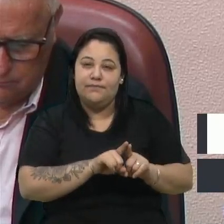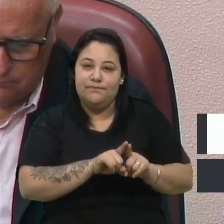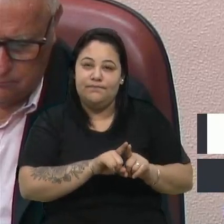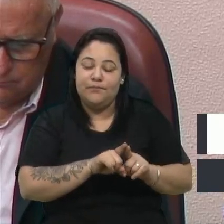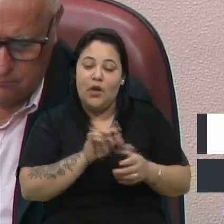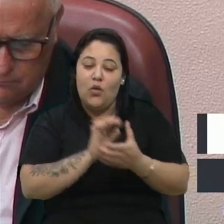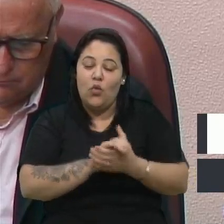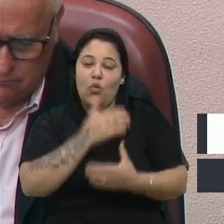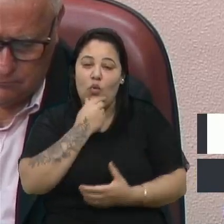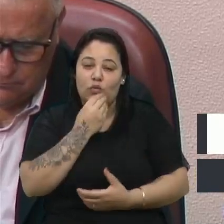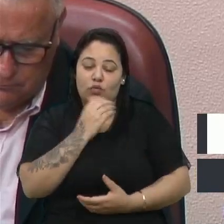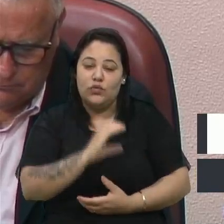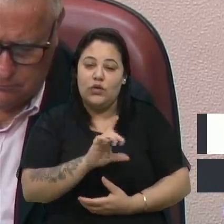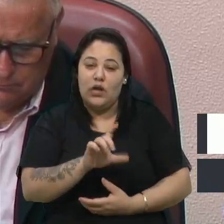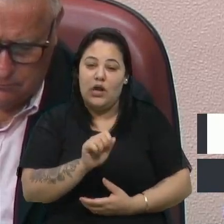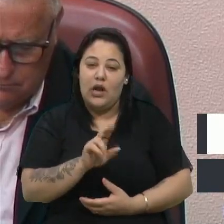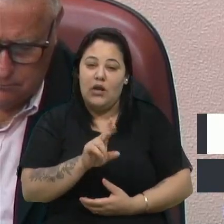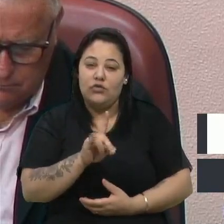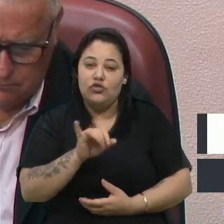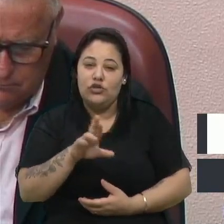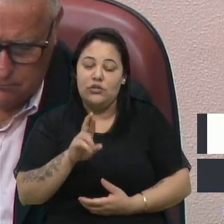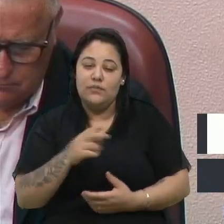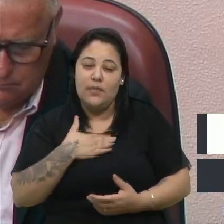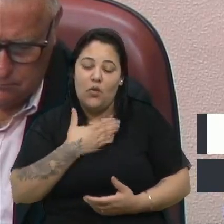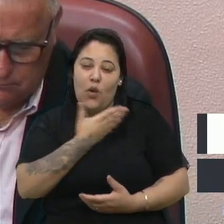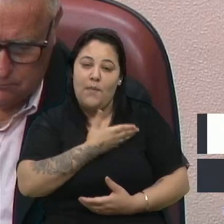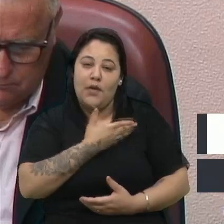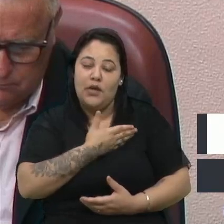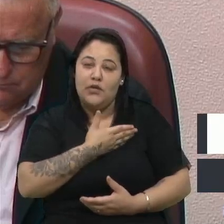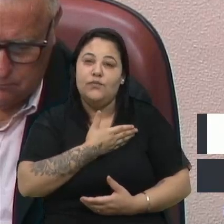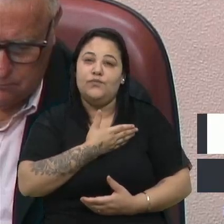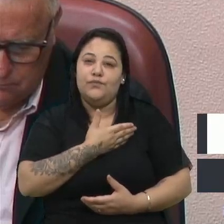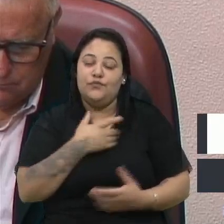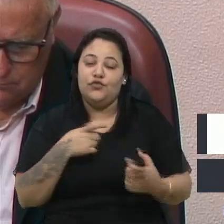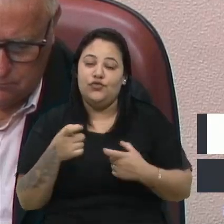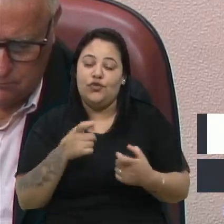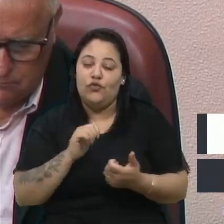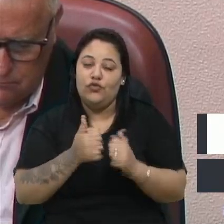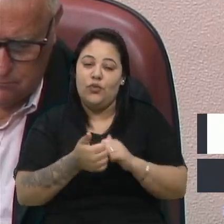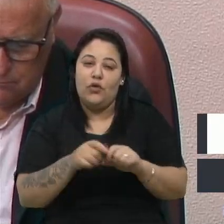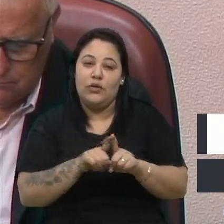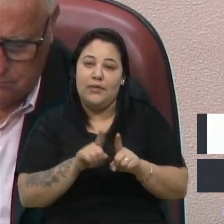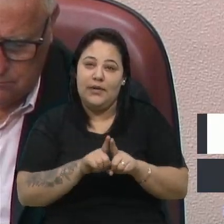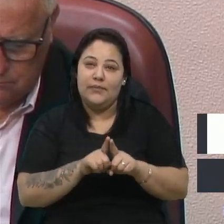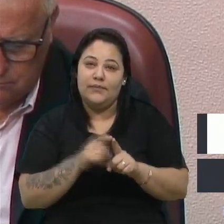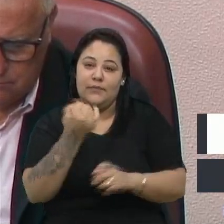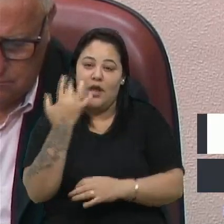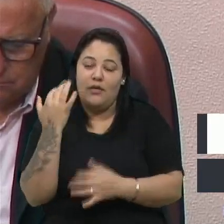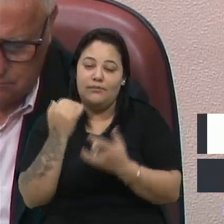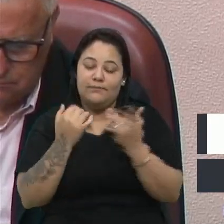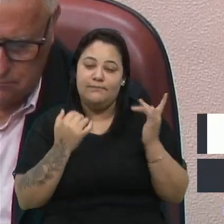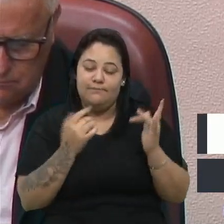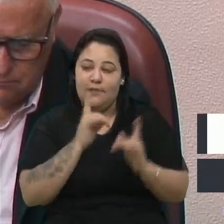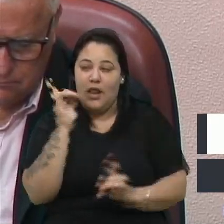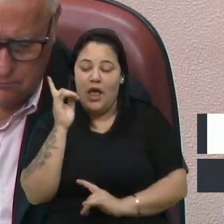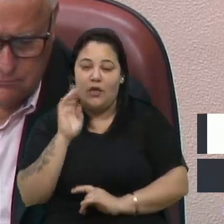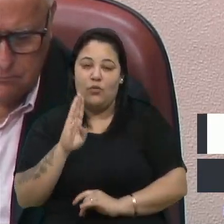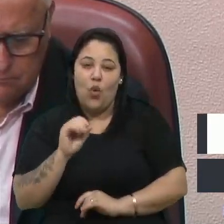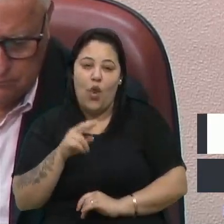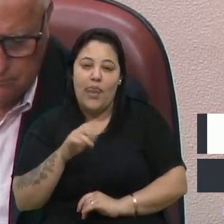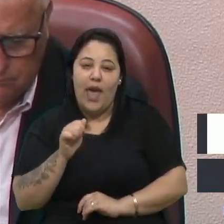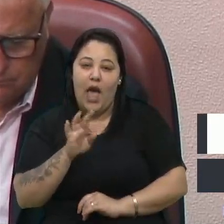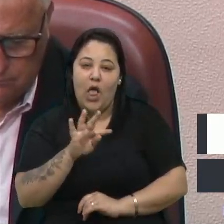é meu amigo, jogamos futebol na quinta-feira, na Chácara dos Bonatos, a gente convive sempre nas